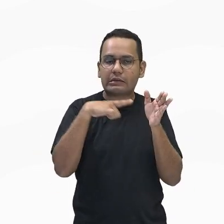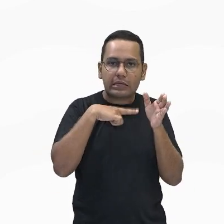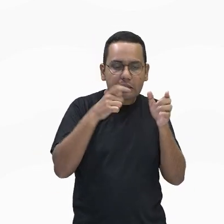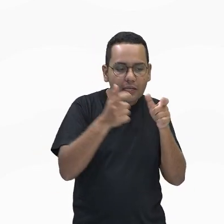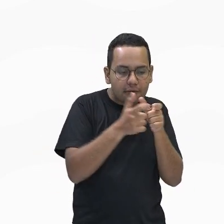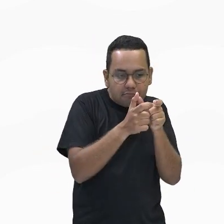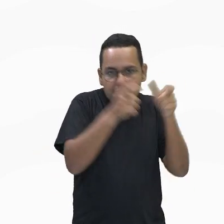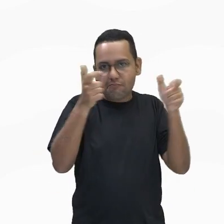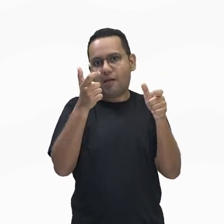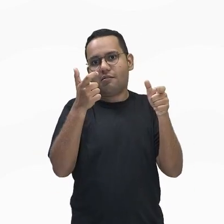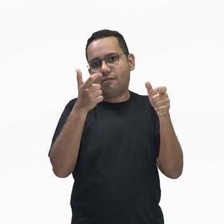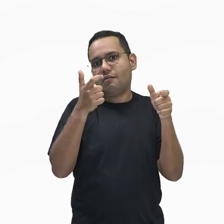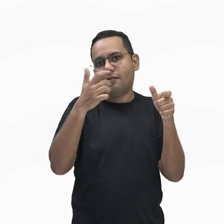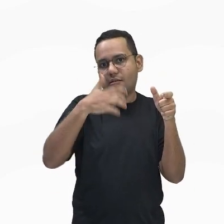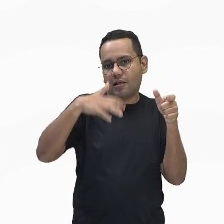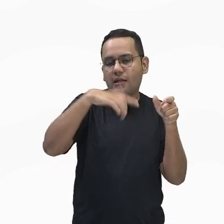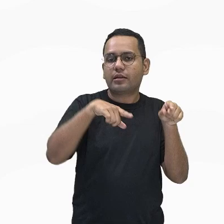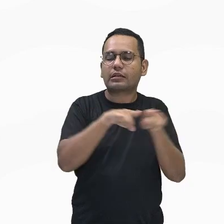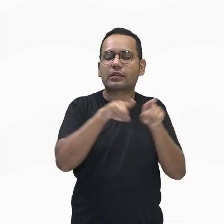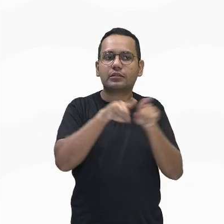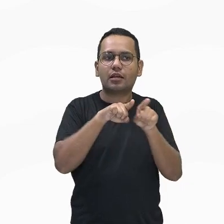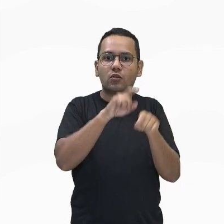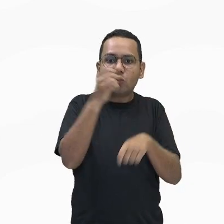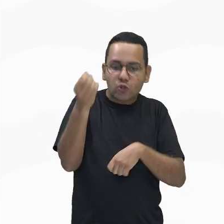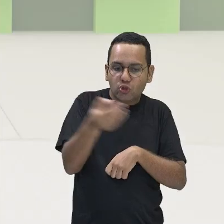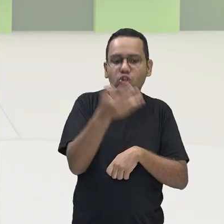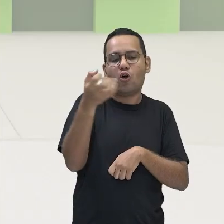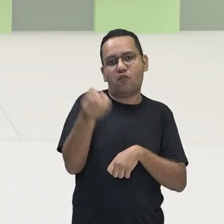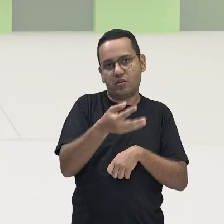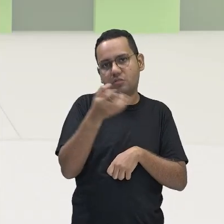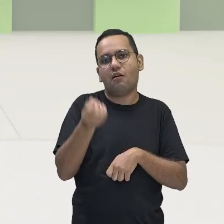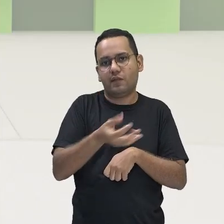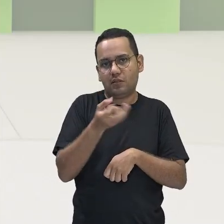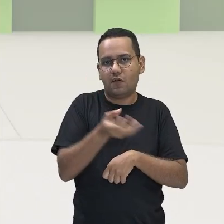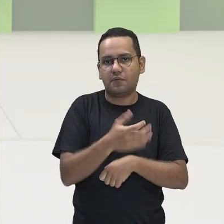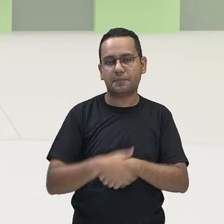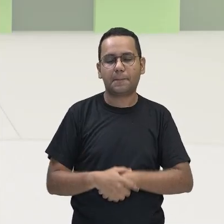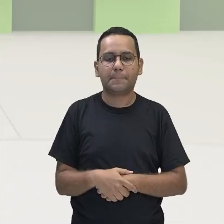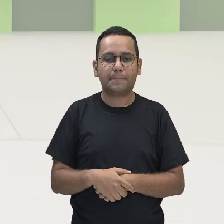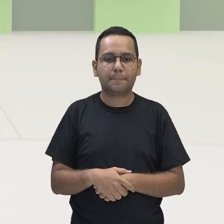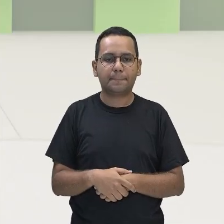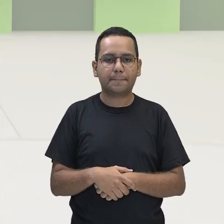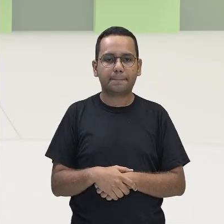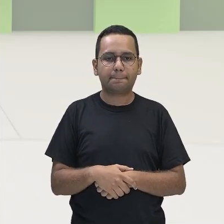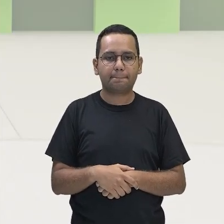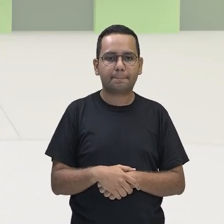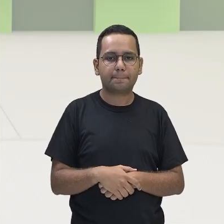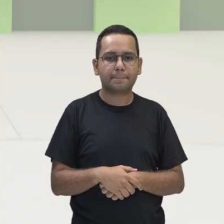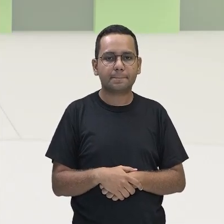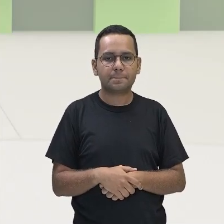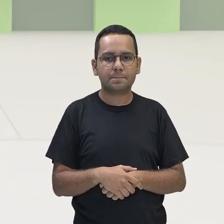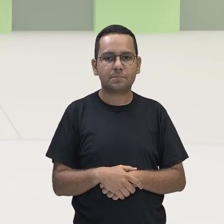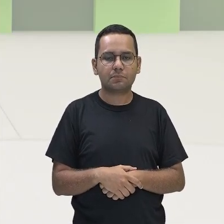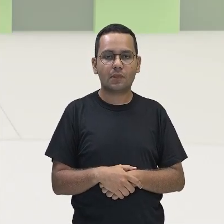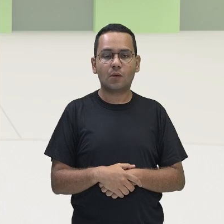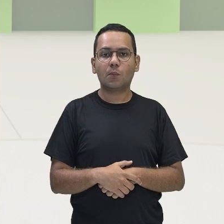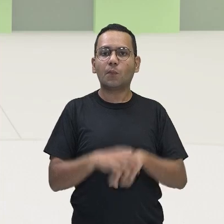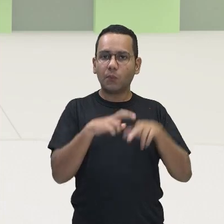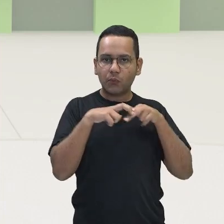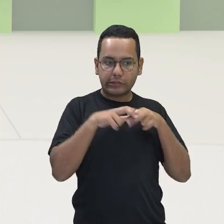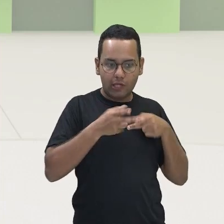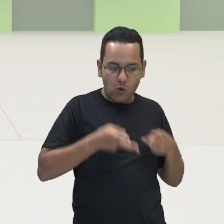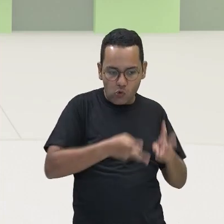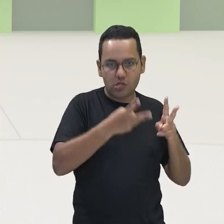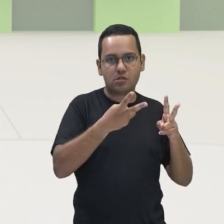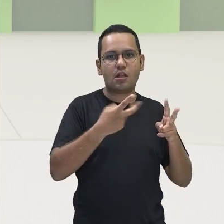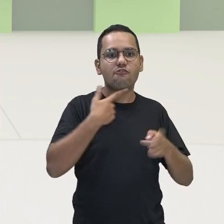e inovadoras. Então, quando falamos aí que a persistência na pesquisa, ela leva